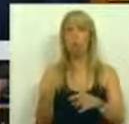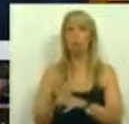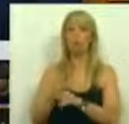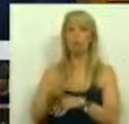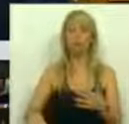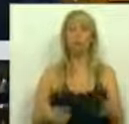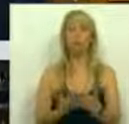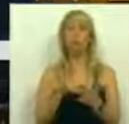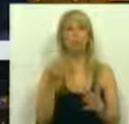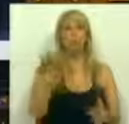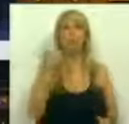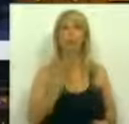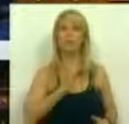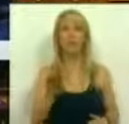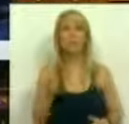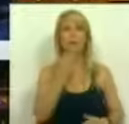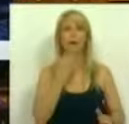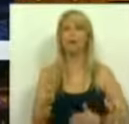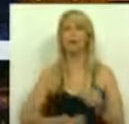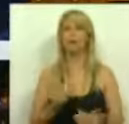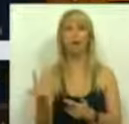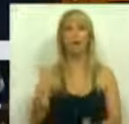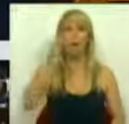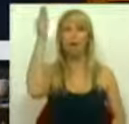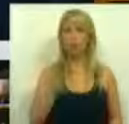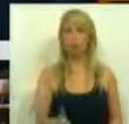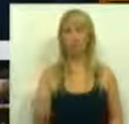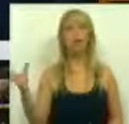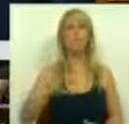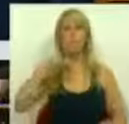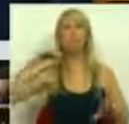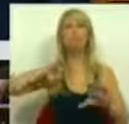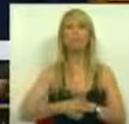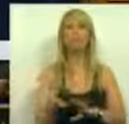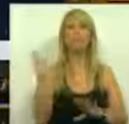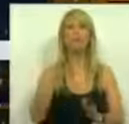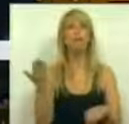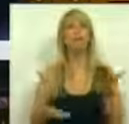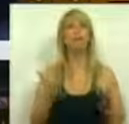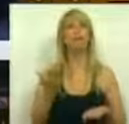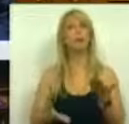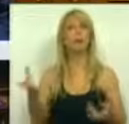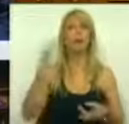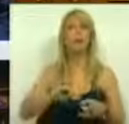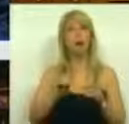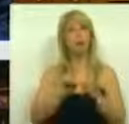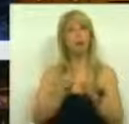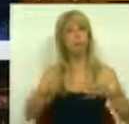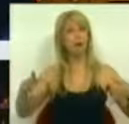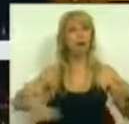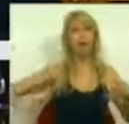do PSD são as mais eficazes, as mais justas, as mais profundas, as mais equilibradas e as mais